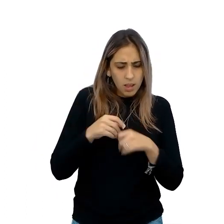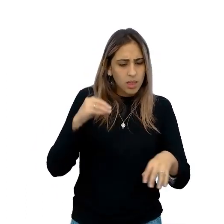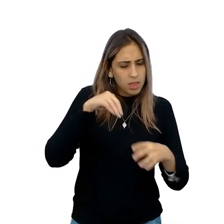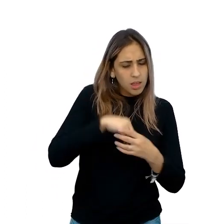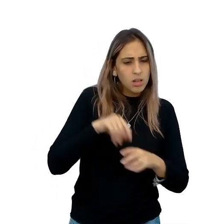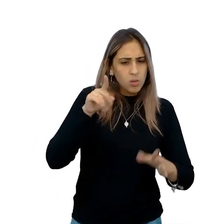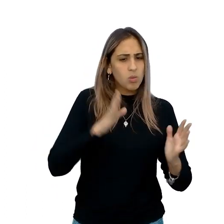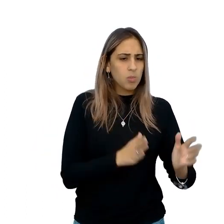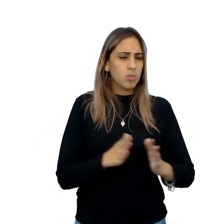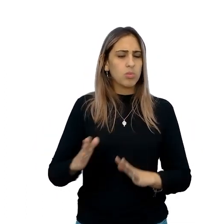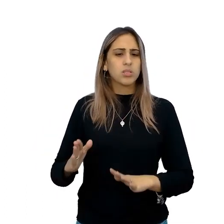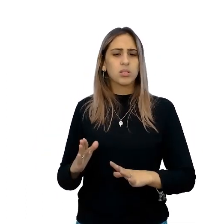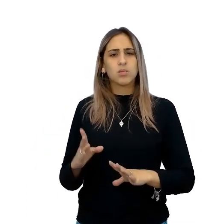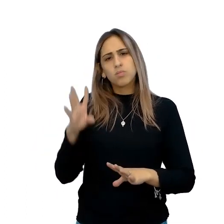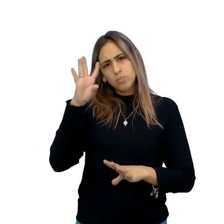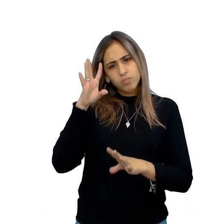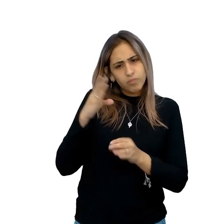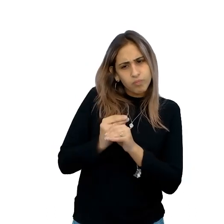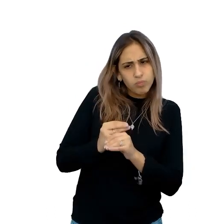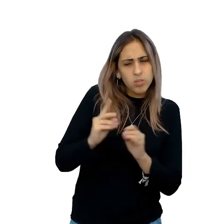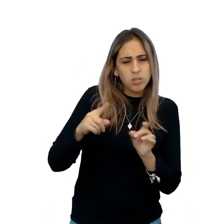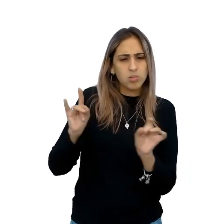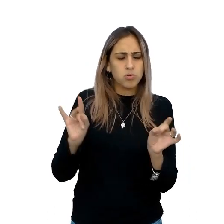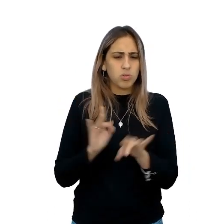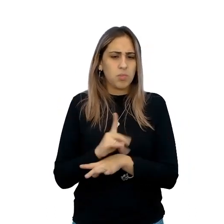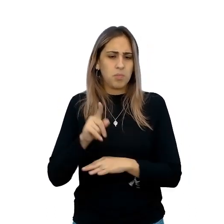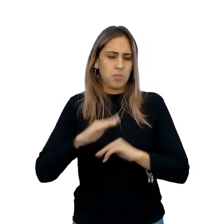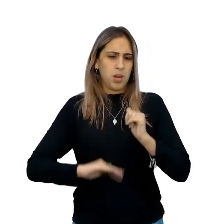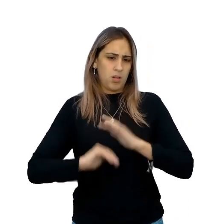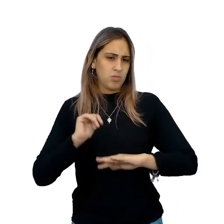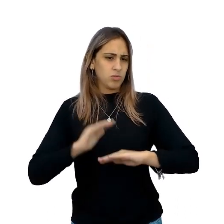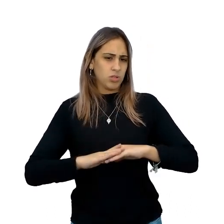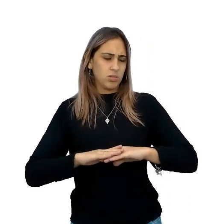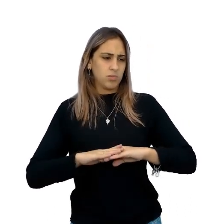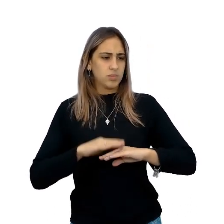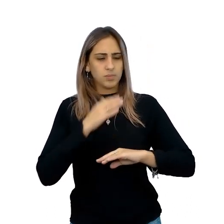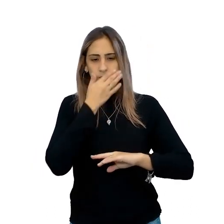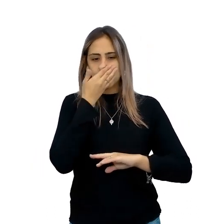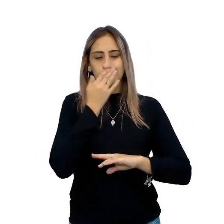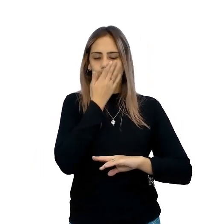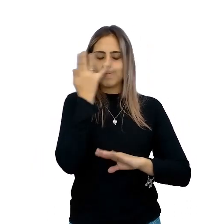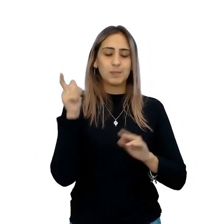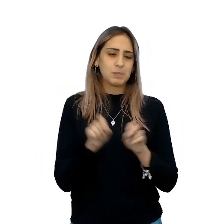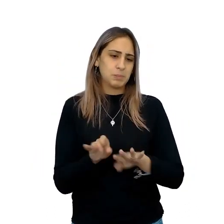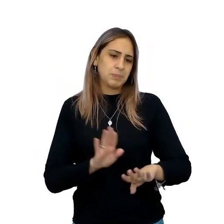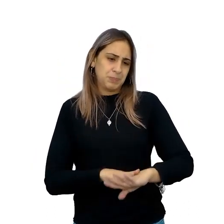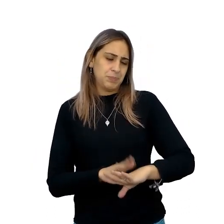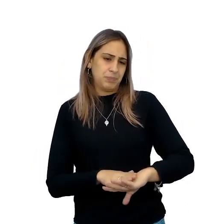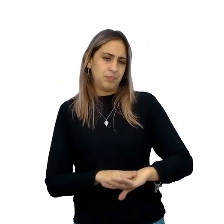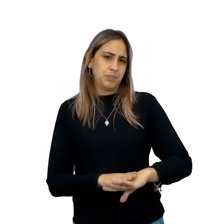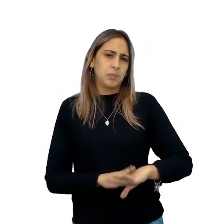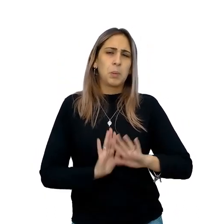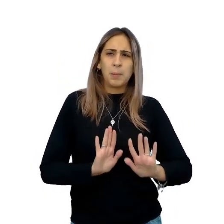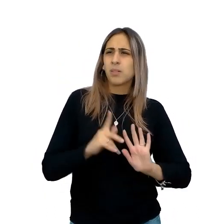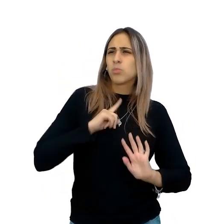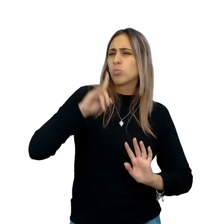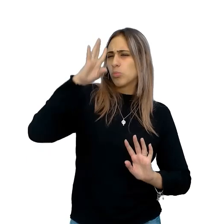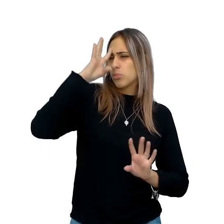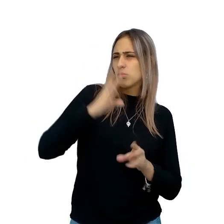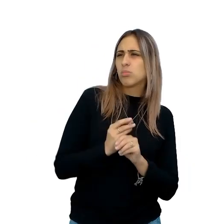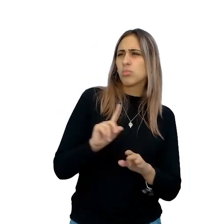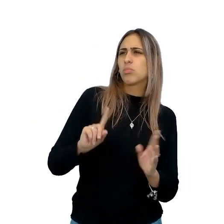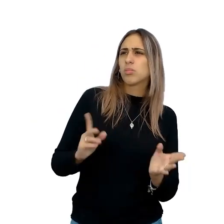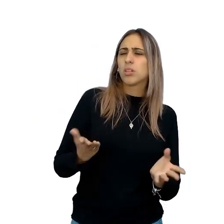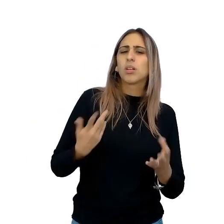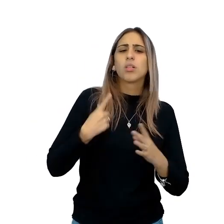envolvidas no processo de compreensão dessas práticas, dessas ações executadas. Espera aí, Mariana, não estou entendendo. Então,